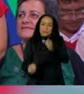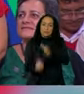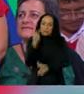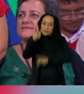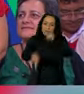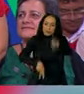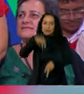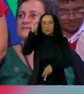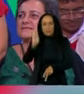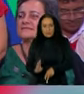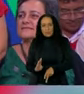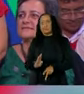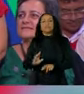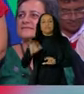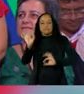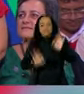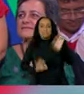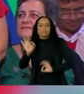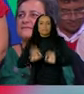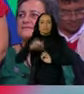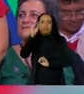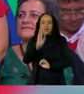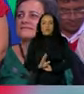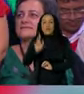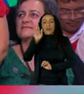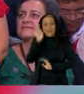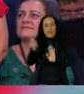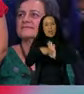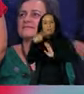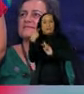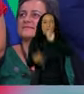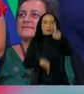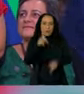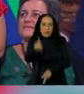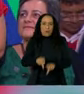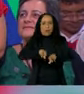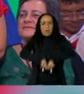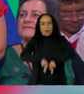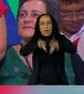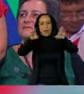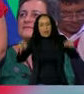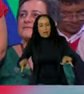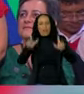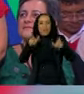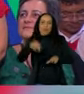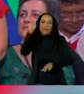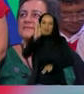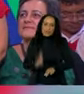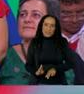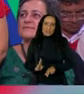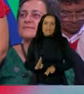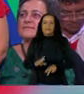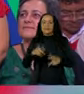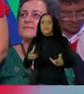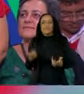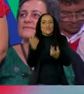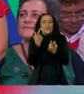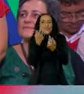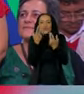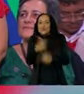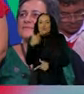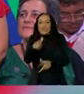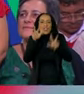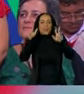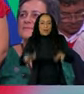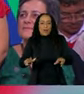brasileiro, presidente Lula. Quem constrói uma nação é o seu povo, e um povo plural, como o povo brasileiro, é impagável. A gente sabe, eu